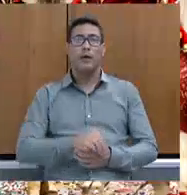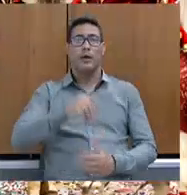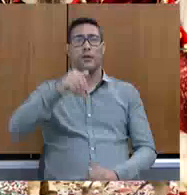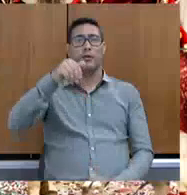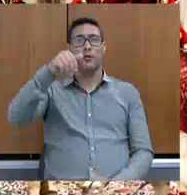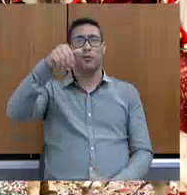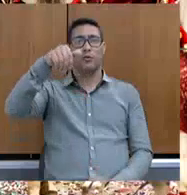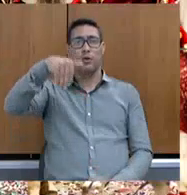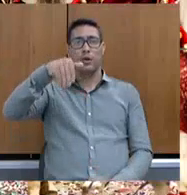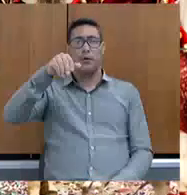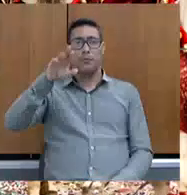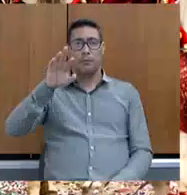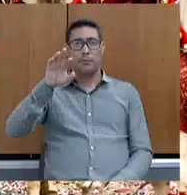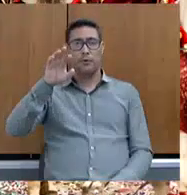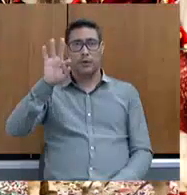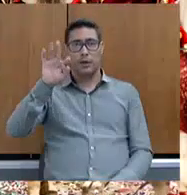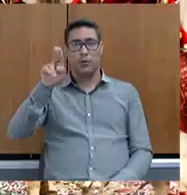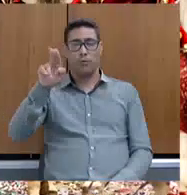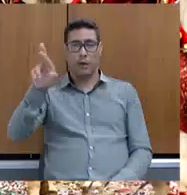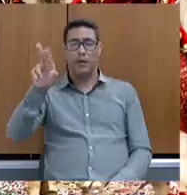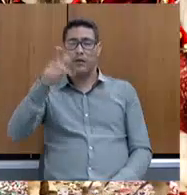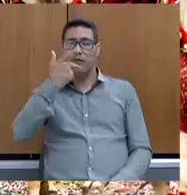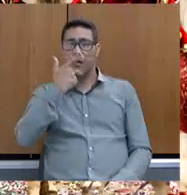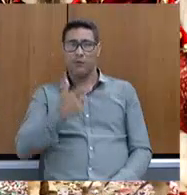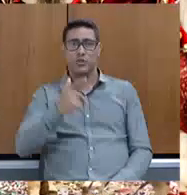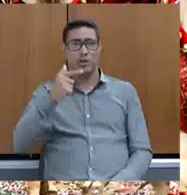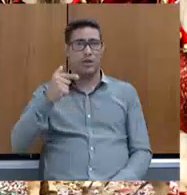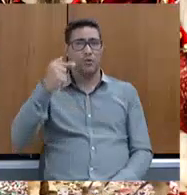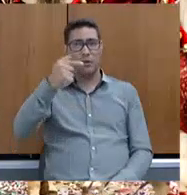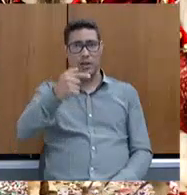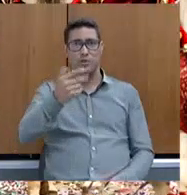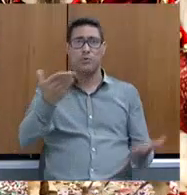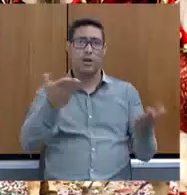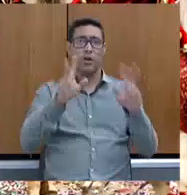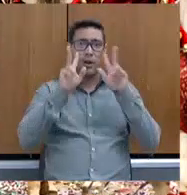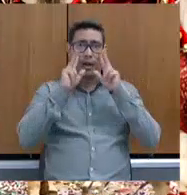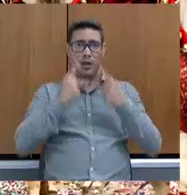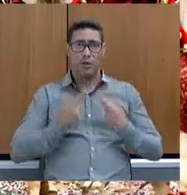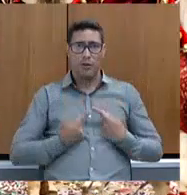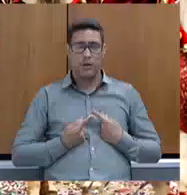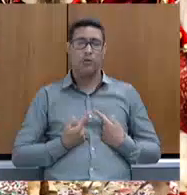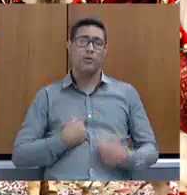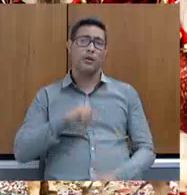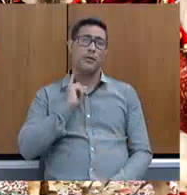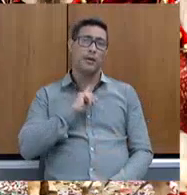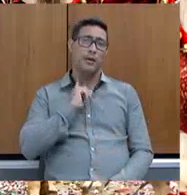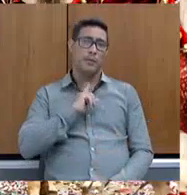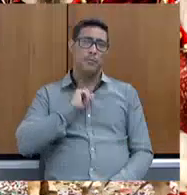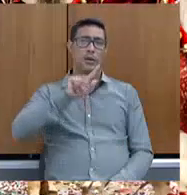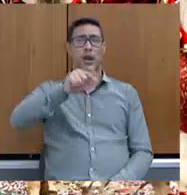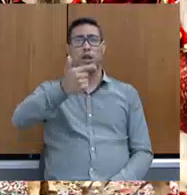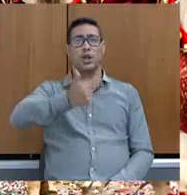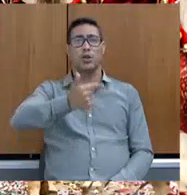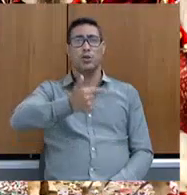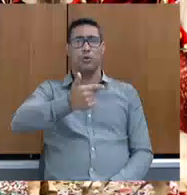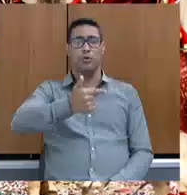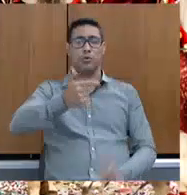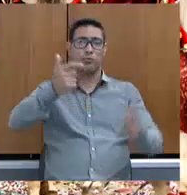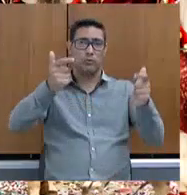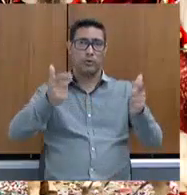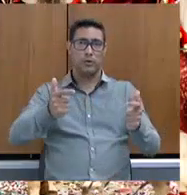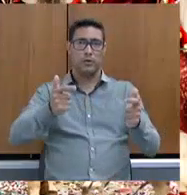sétimo mas agora fizeram uma pesquisa conjunta né Maristela reconheceram que Minas Gerais está em segundo lugar Pode